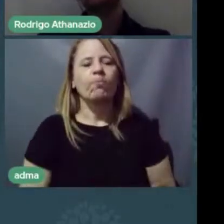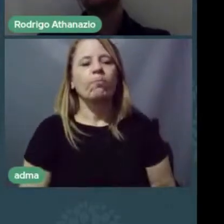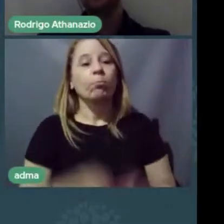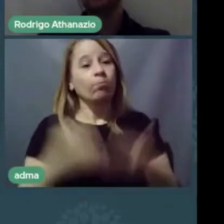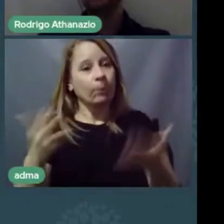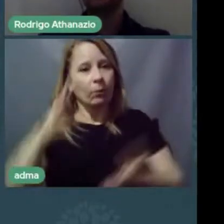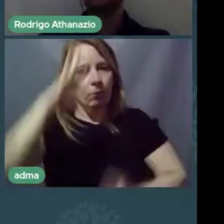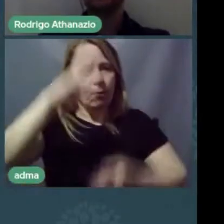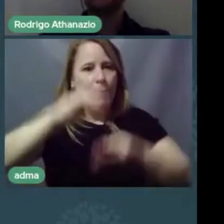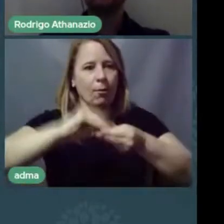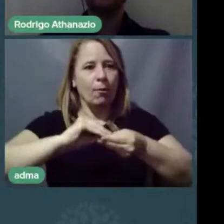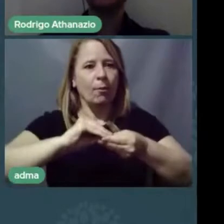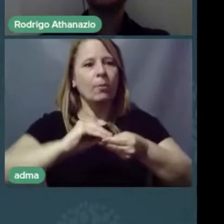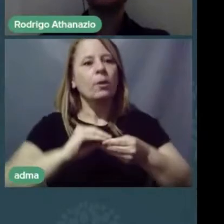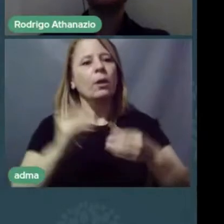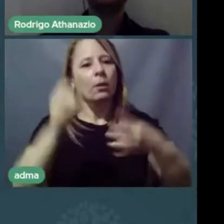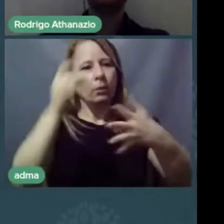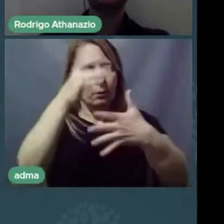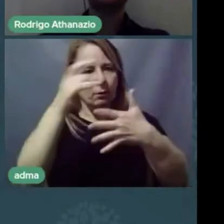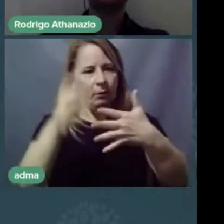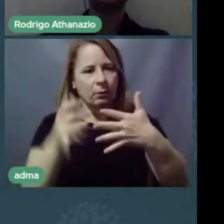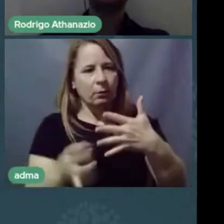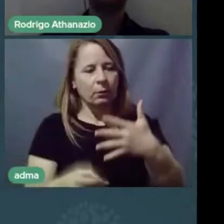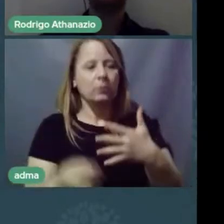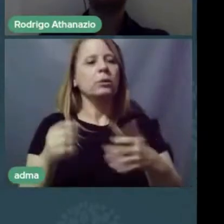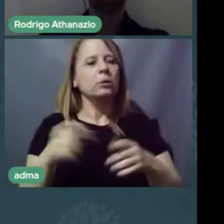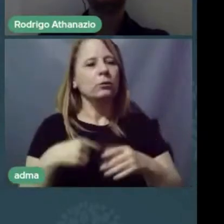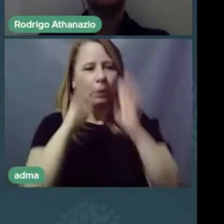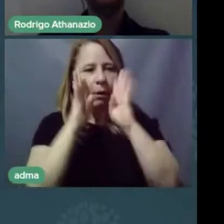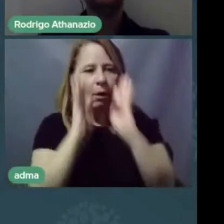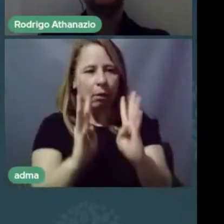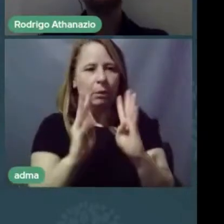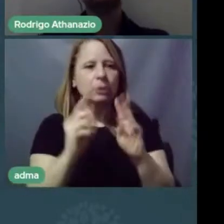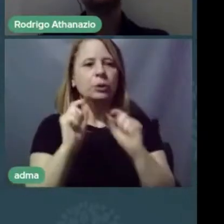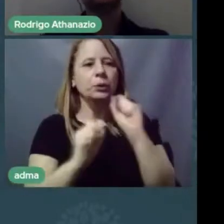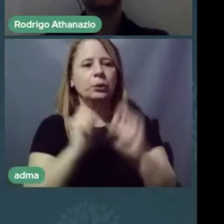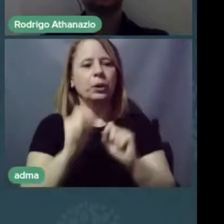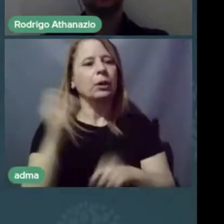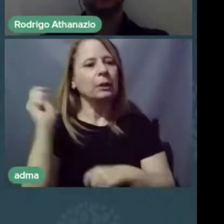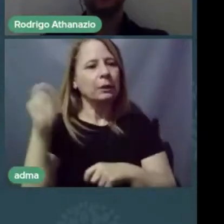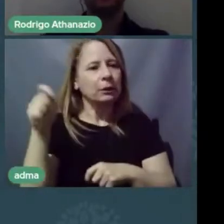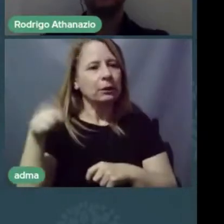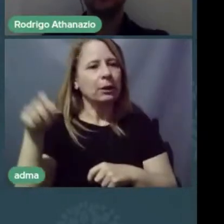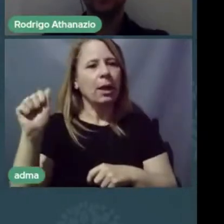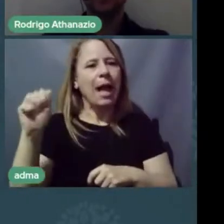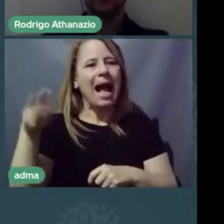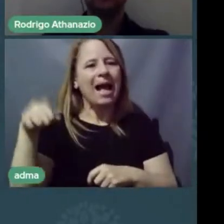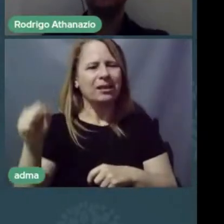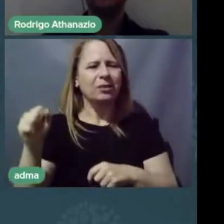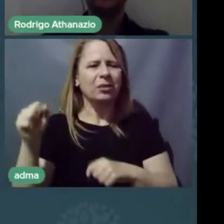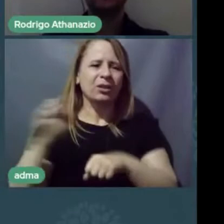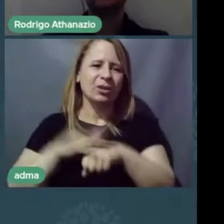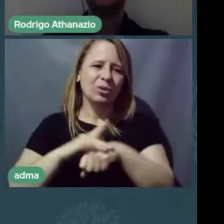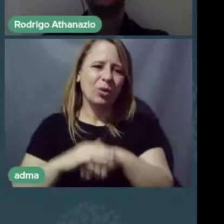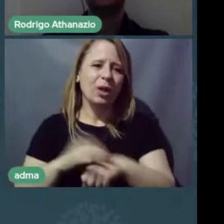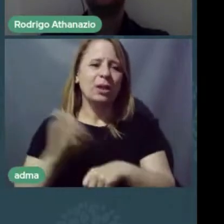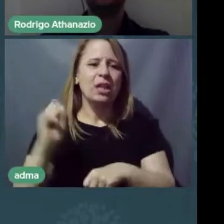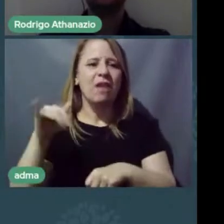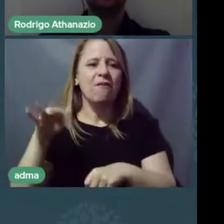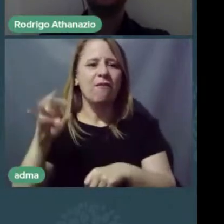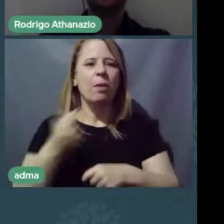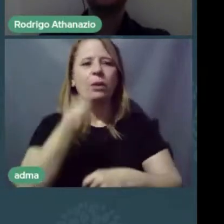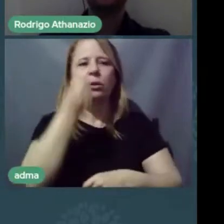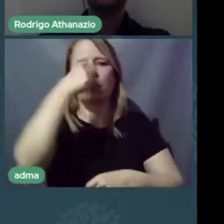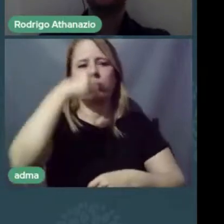concluindo, alguns pontos que eu queria chamar a atenção aqui para vocês no final, de que sim, a asma é uma doença crônica e inflamatória das vias aéreas,